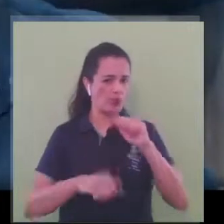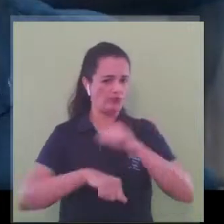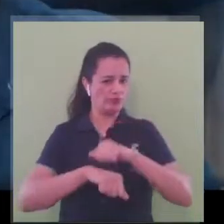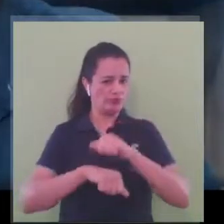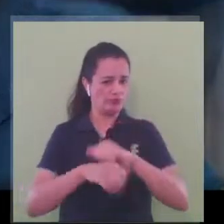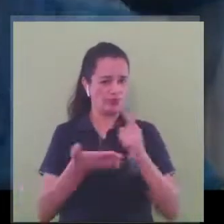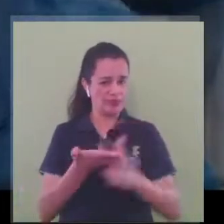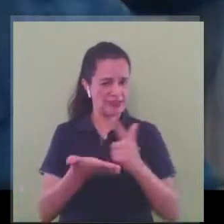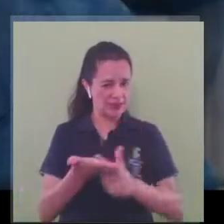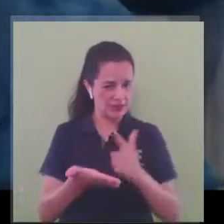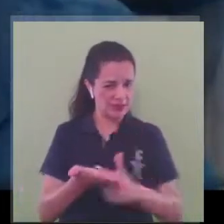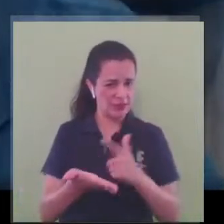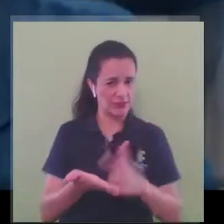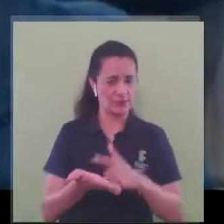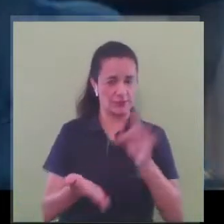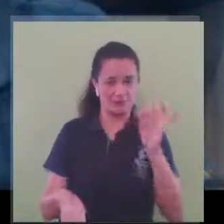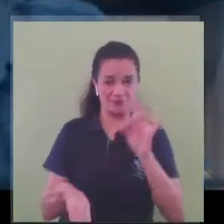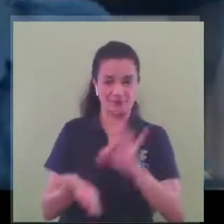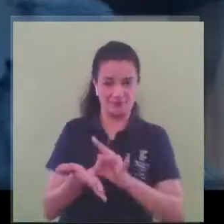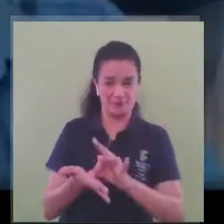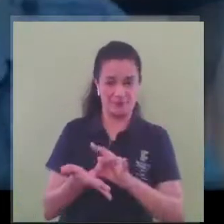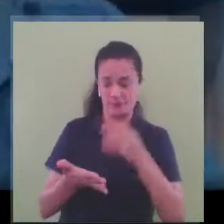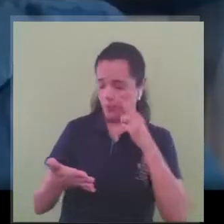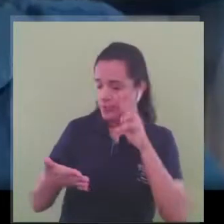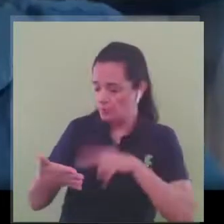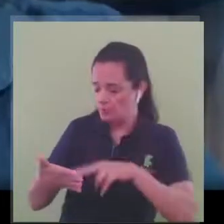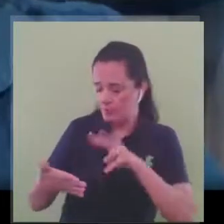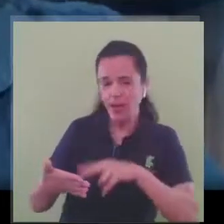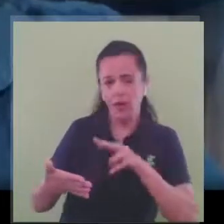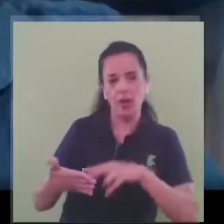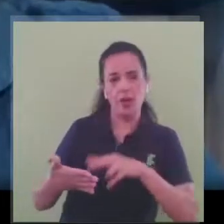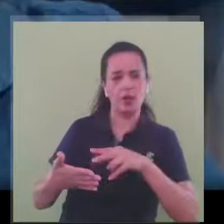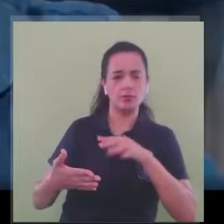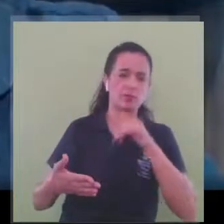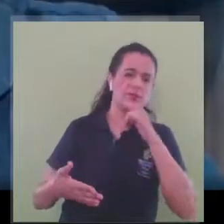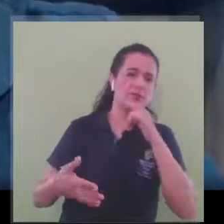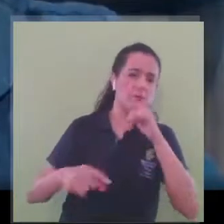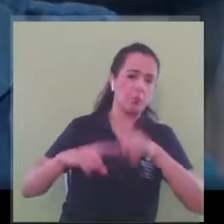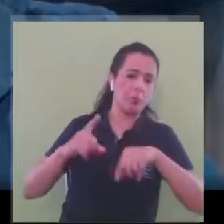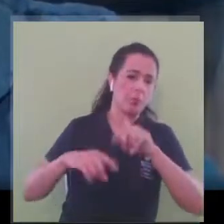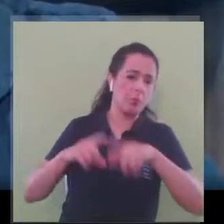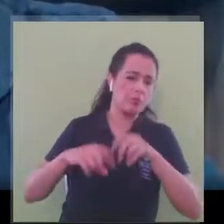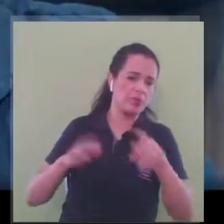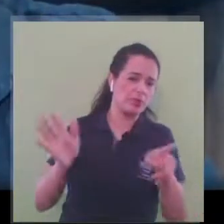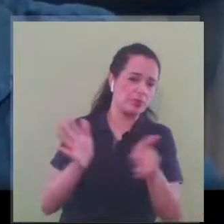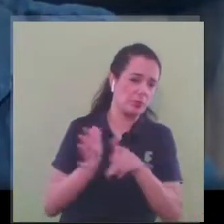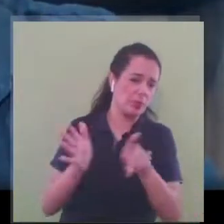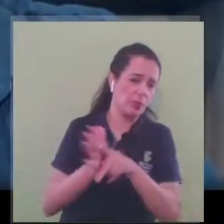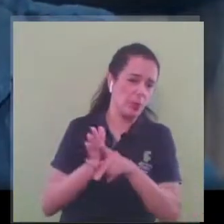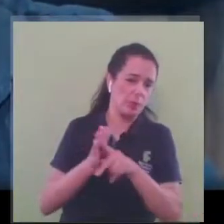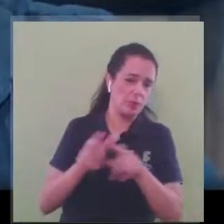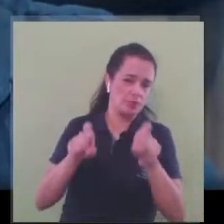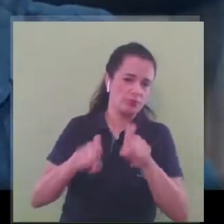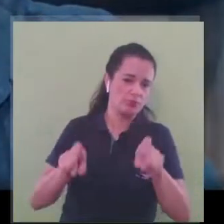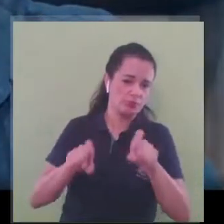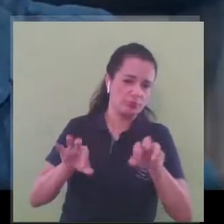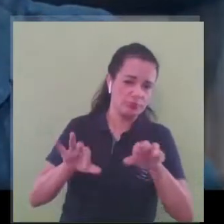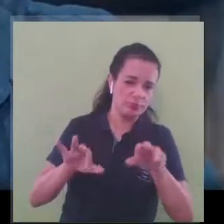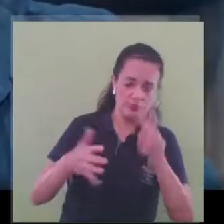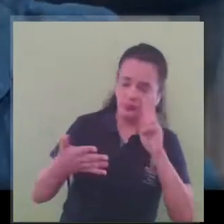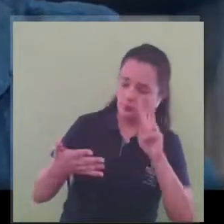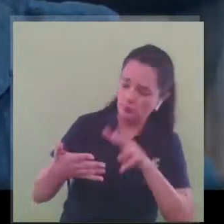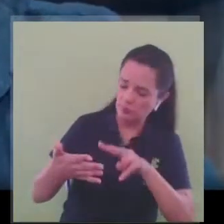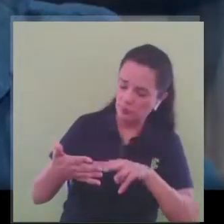Porque quando você está lendo, né, num objeto eletrônico, cedo ou tarde vai acontecer alguma coisa que te chama a